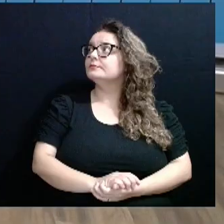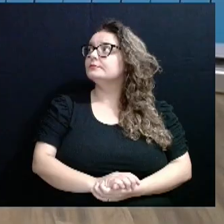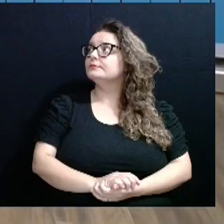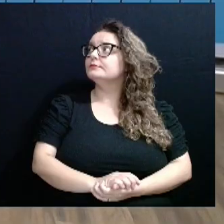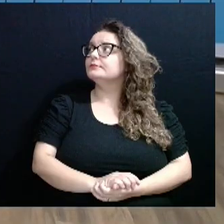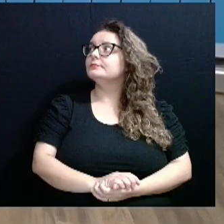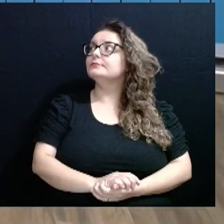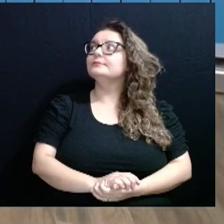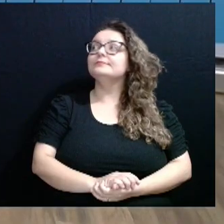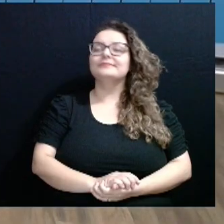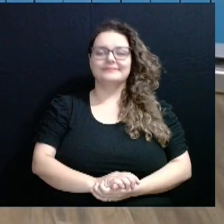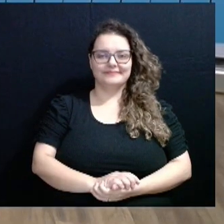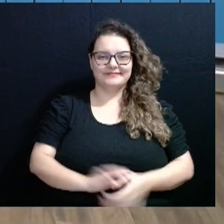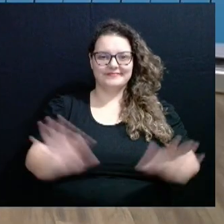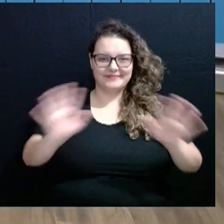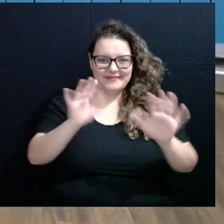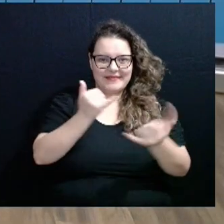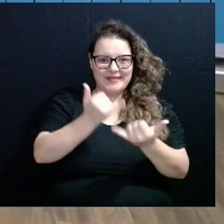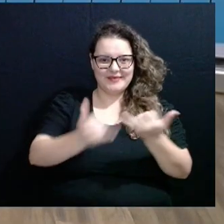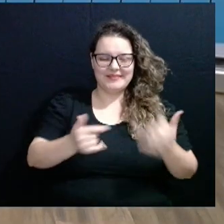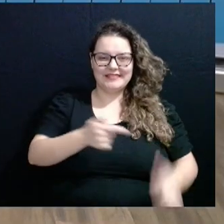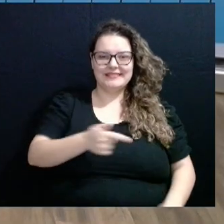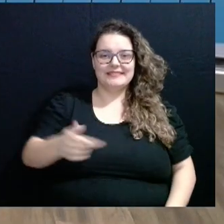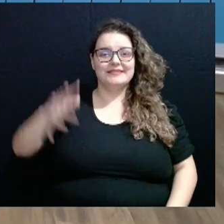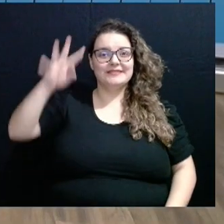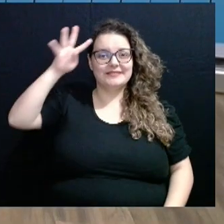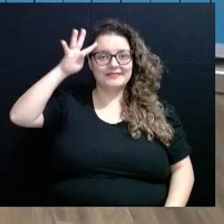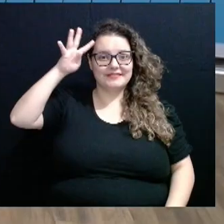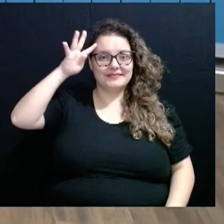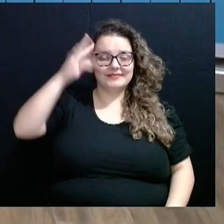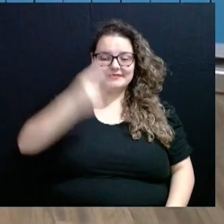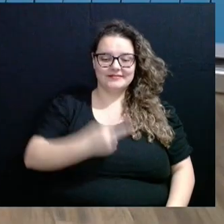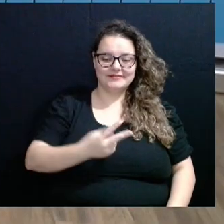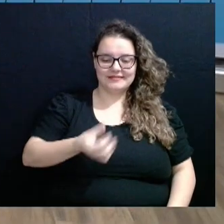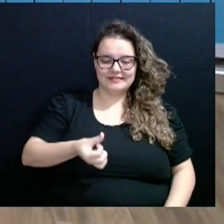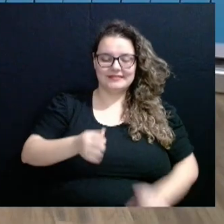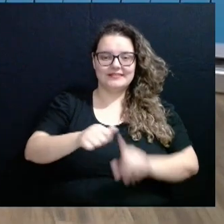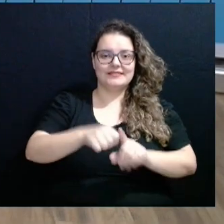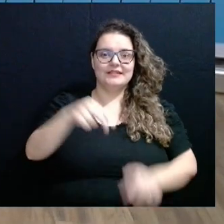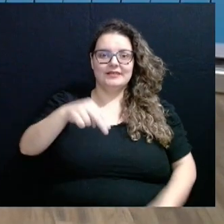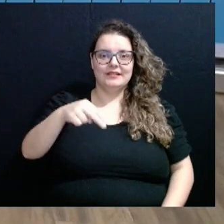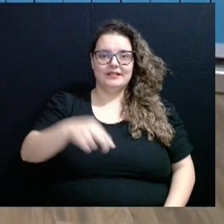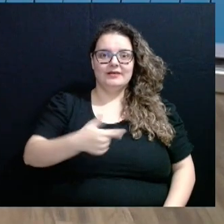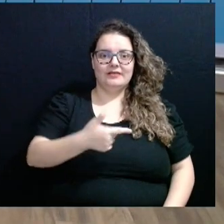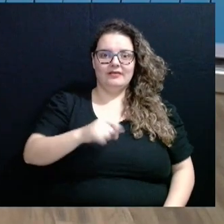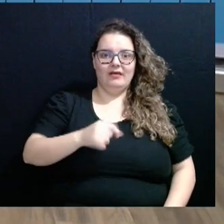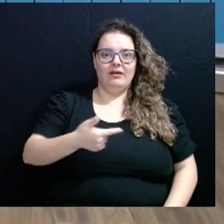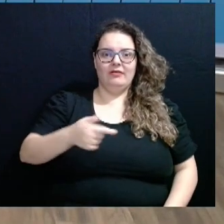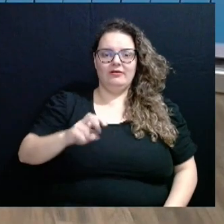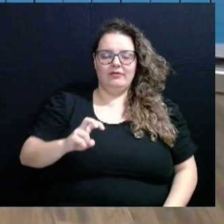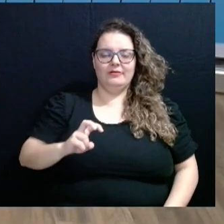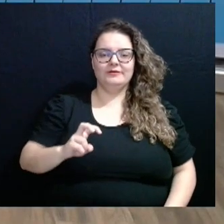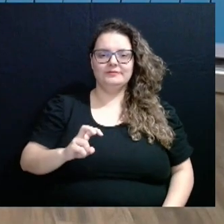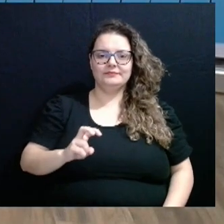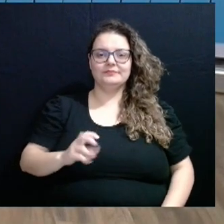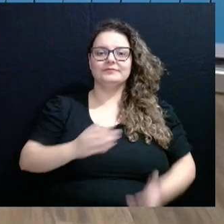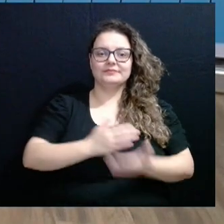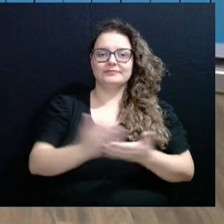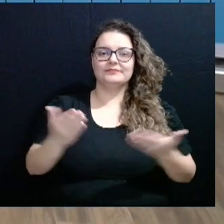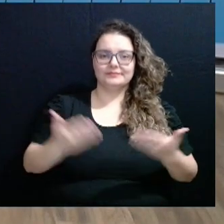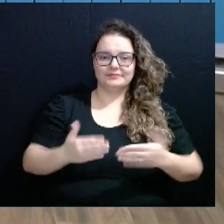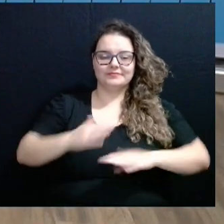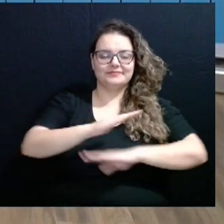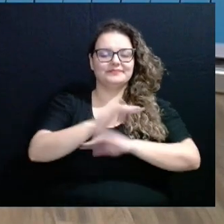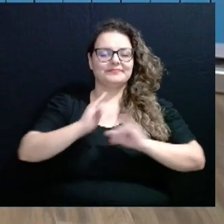Olá, chegamos ao meio da semana, quarta-feira, 26 de novembro de 2025. Começa agora o Jornal